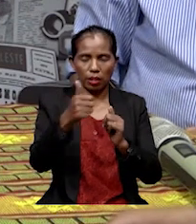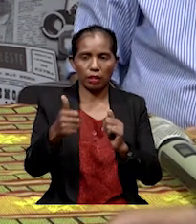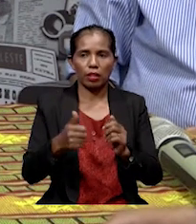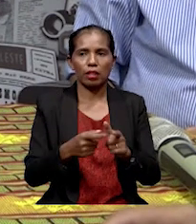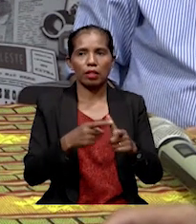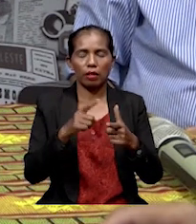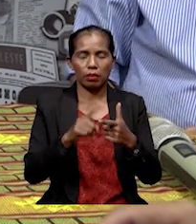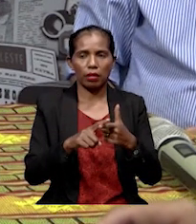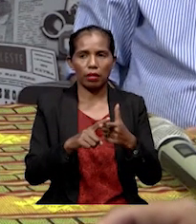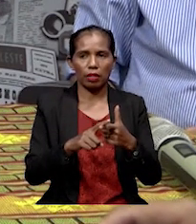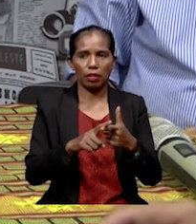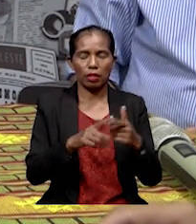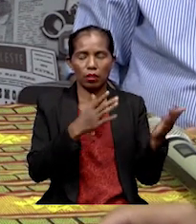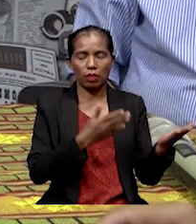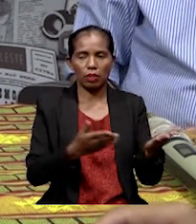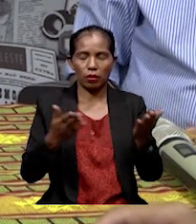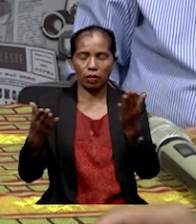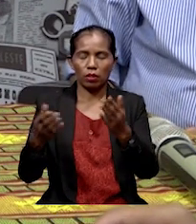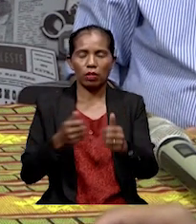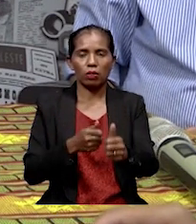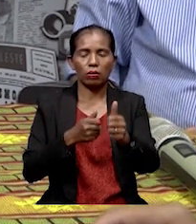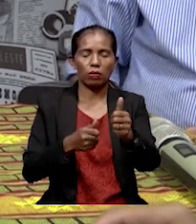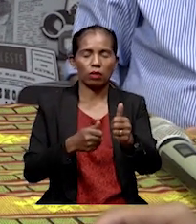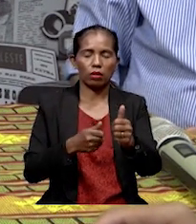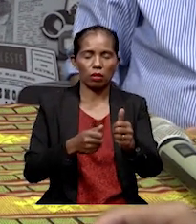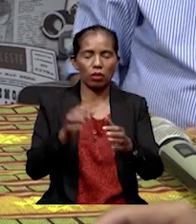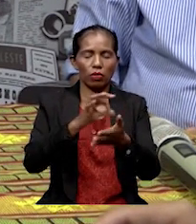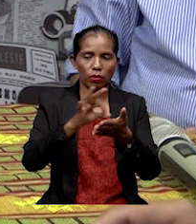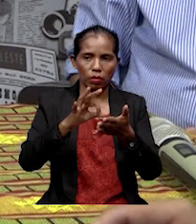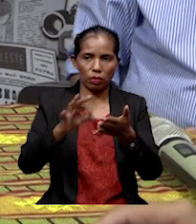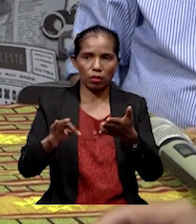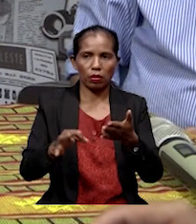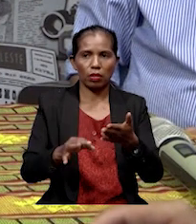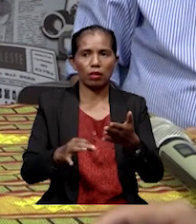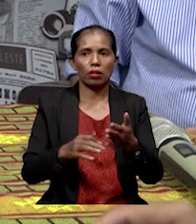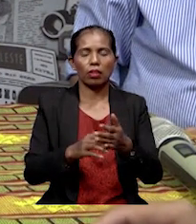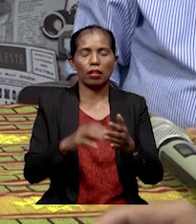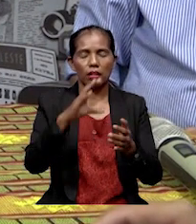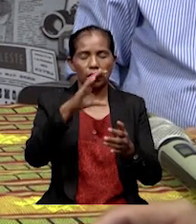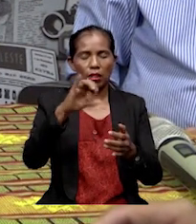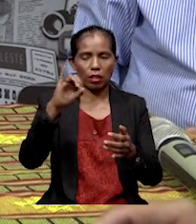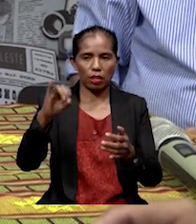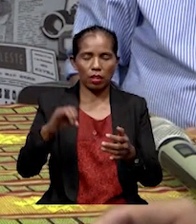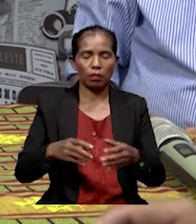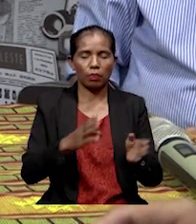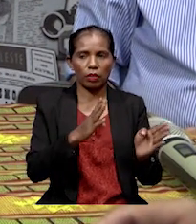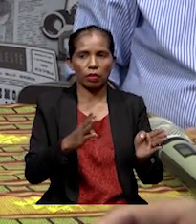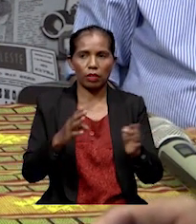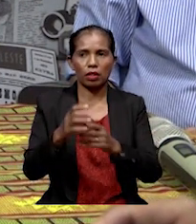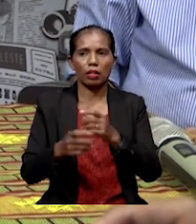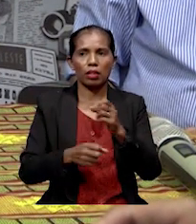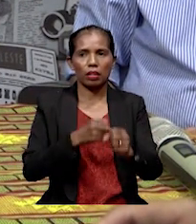pois média direta, haruka sira mais, tu formação, ia conselho de imprensa, foi formação durante, nia processo, né? Tina